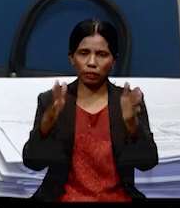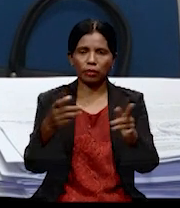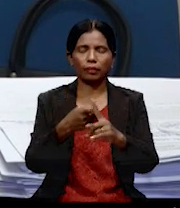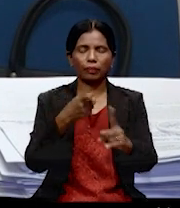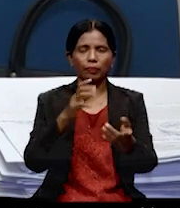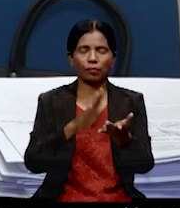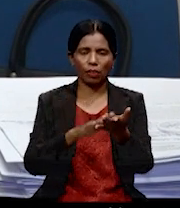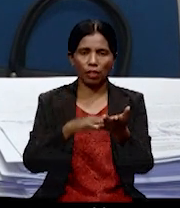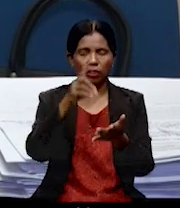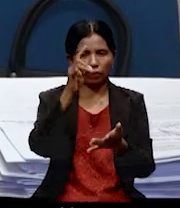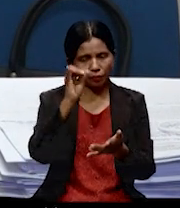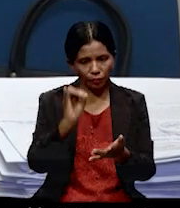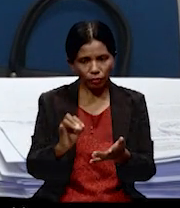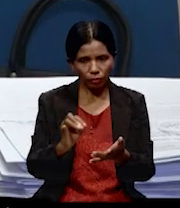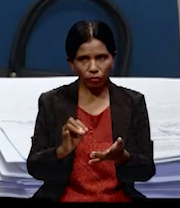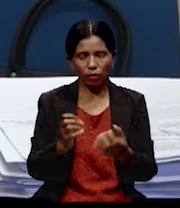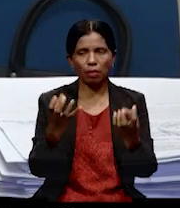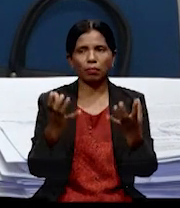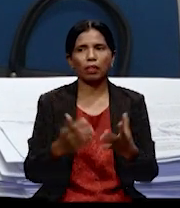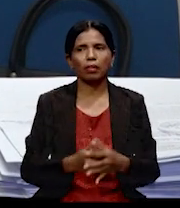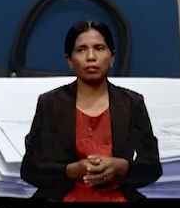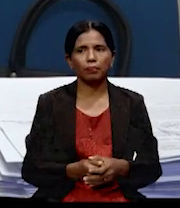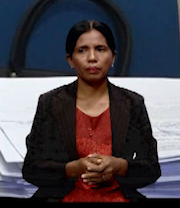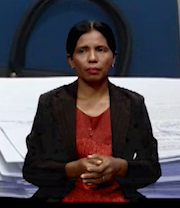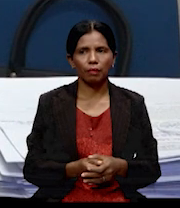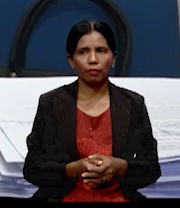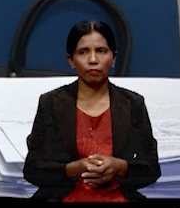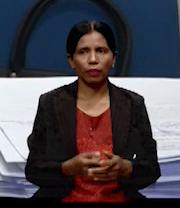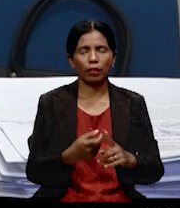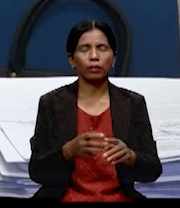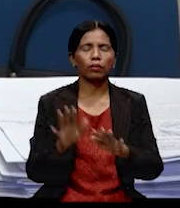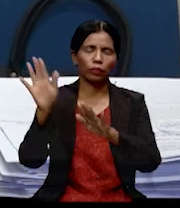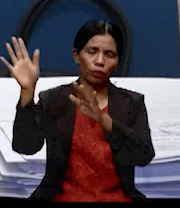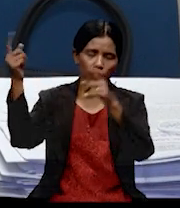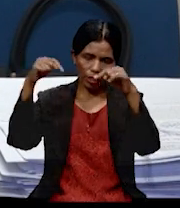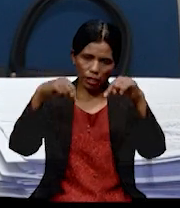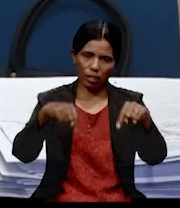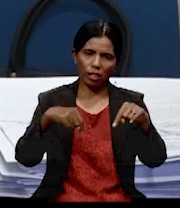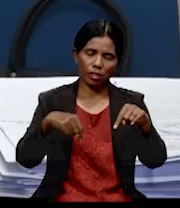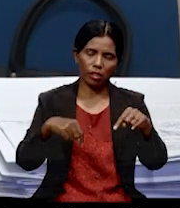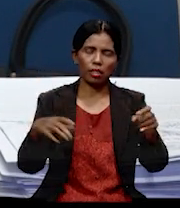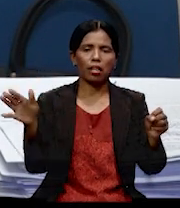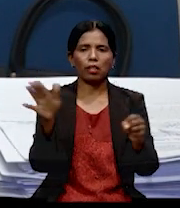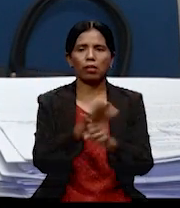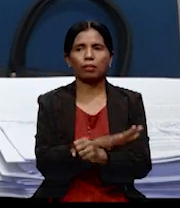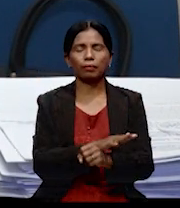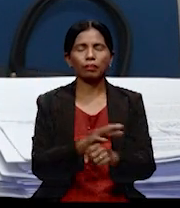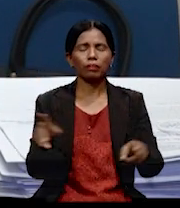ia dililarang nemos barak tiwana. I hosi foho tuntang mai idane sai